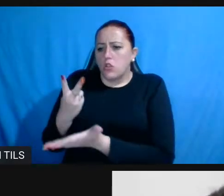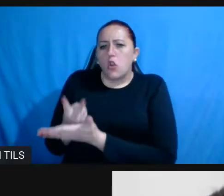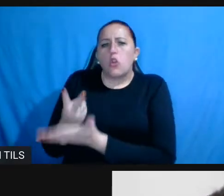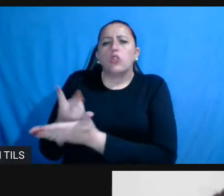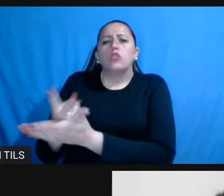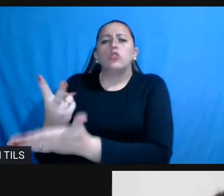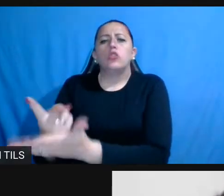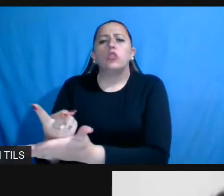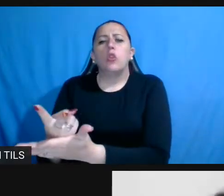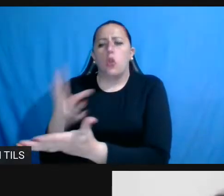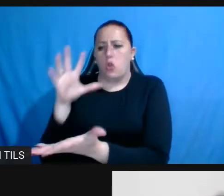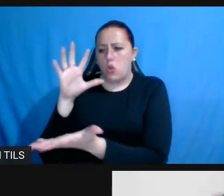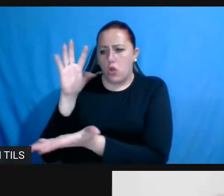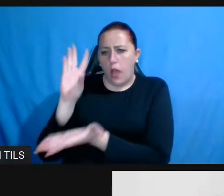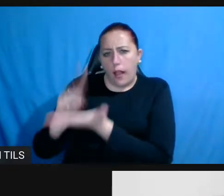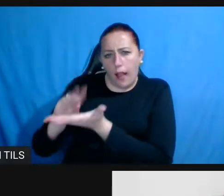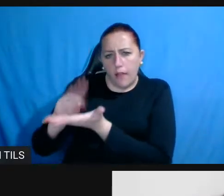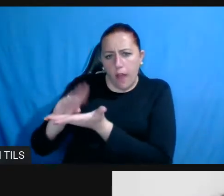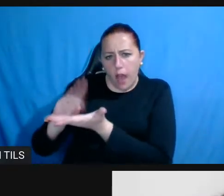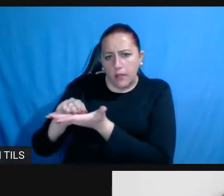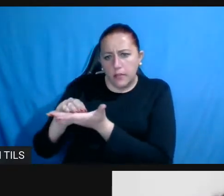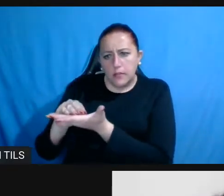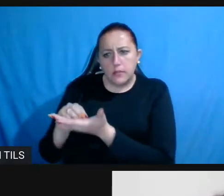ficarão gravadas? Esse é o primeiro bloco, André.